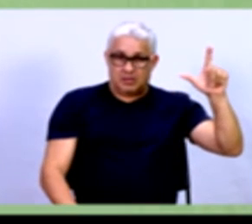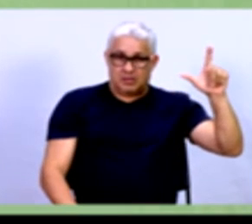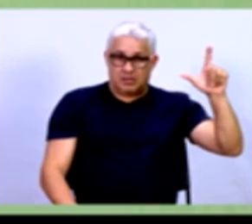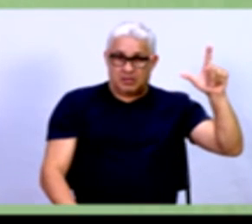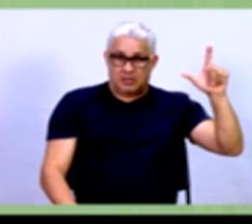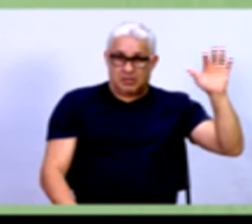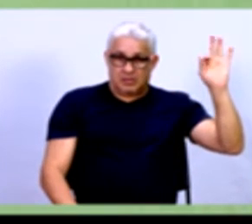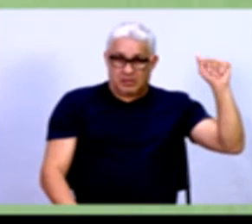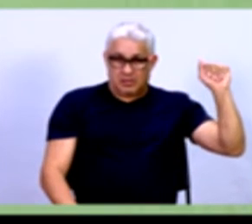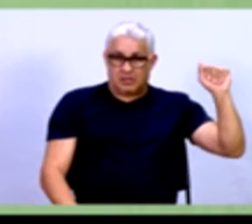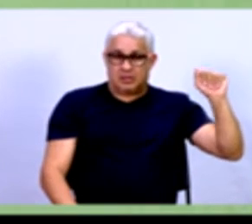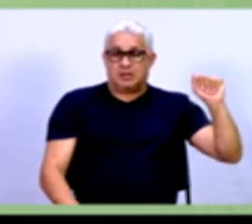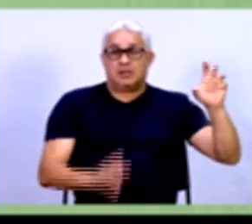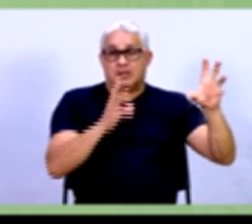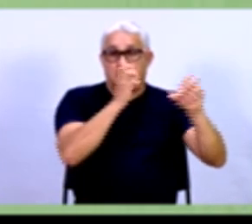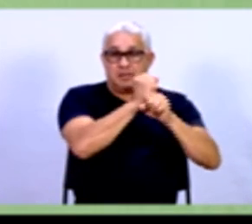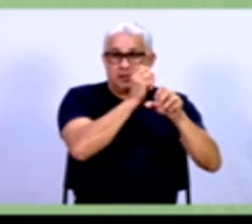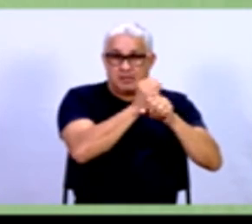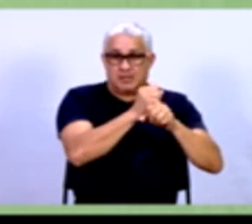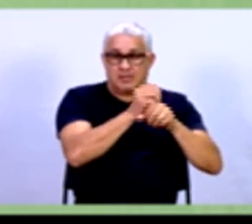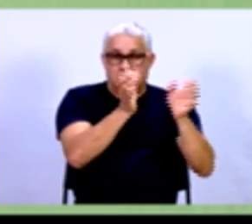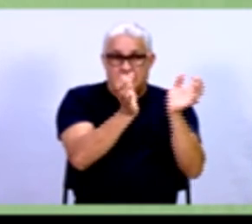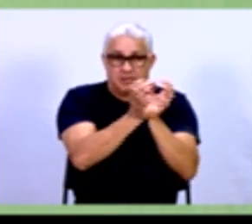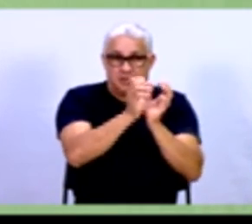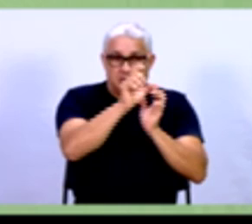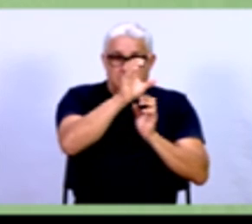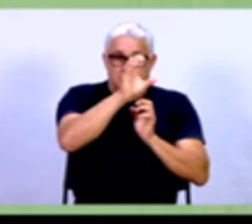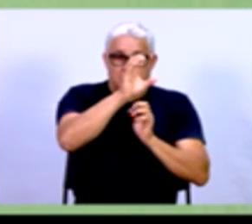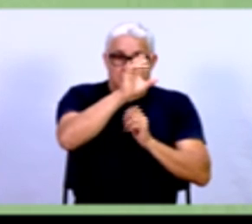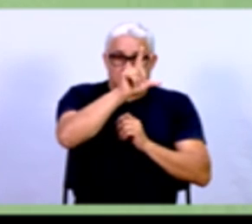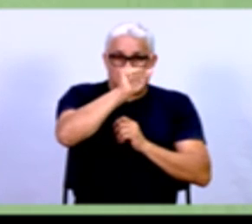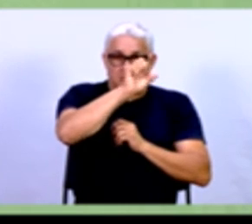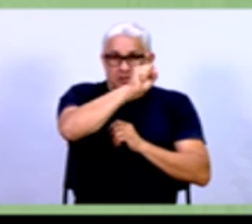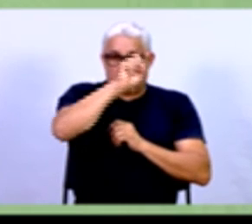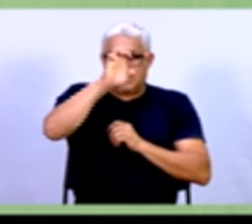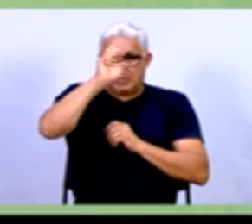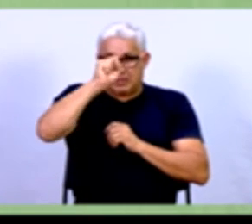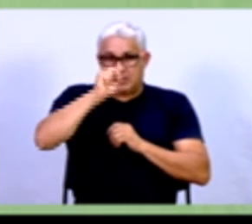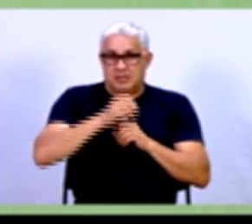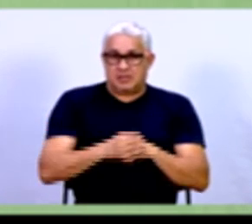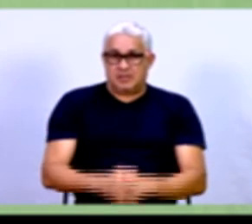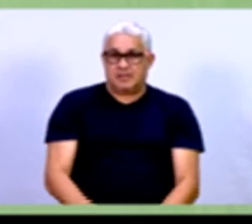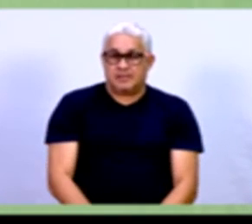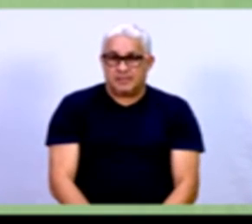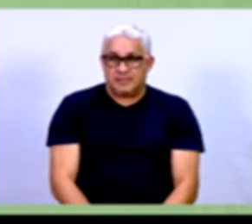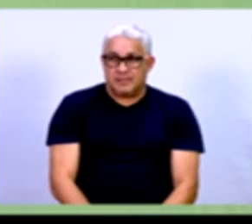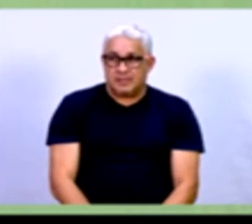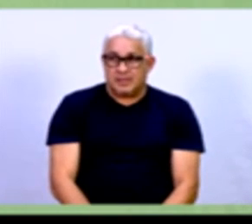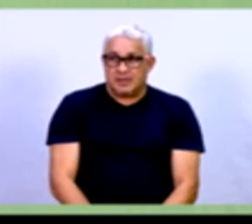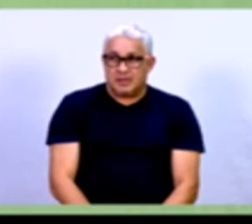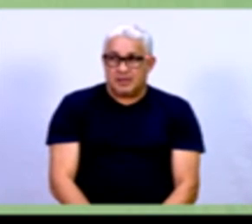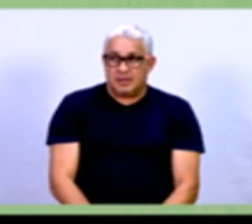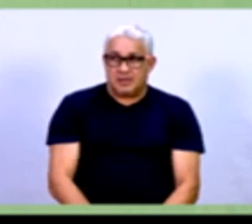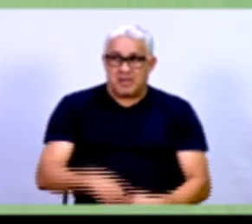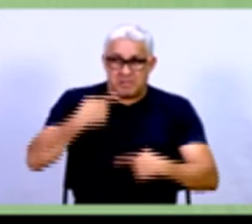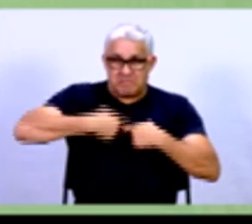de classes. Isso aqui é o que a gente tem que encontrar. Não tem ninguém brigando comigo, né, professor? Não. Que eu estou escando aqui, né? Calcule